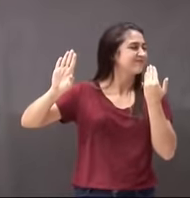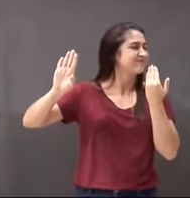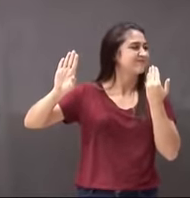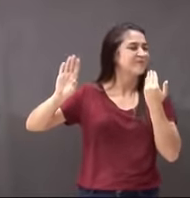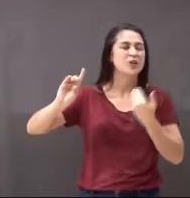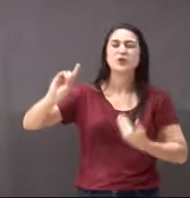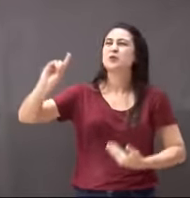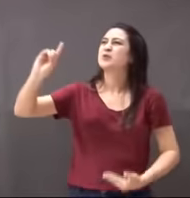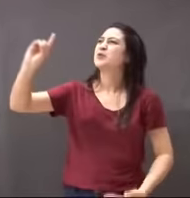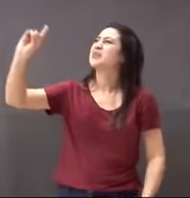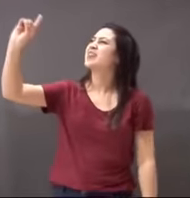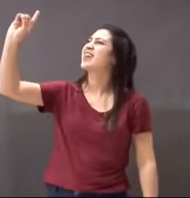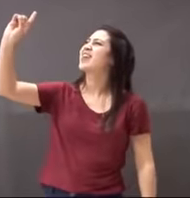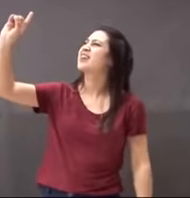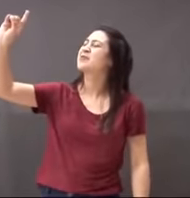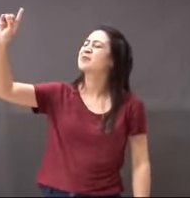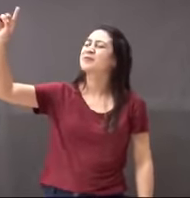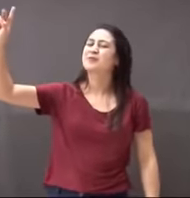ausentar.